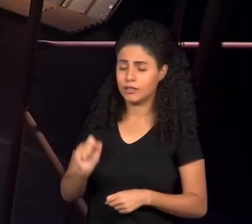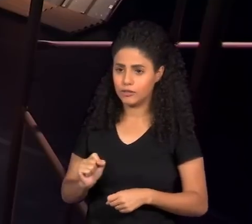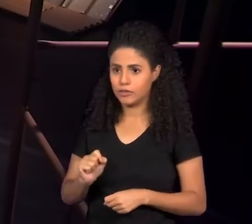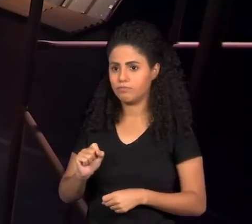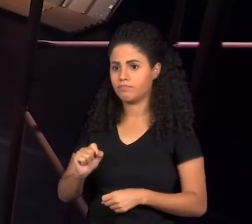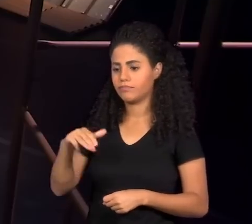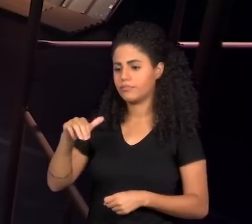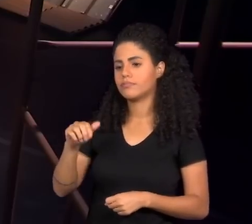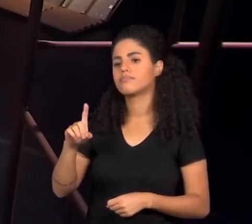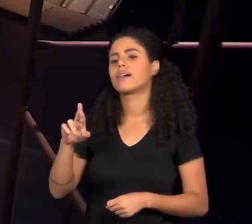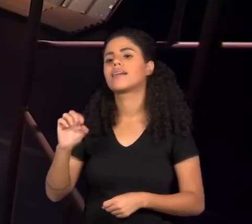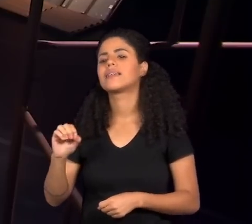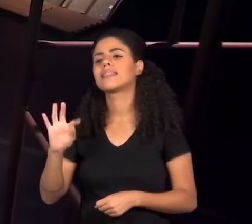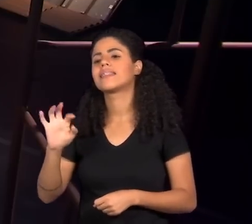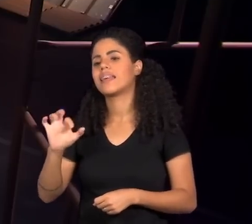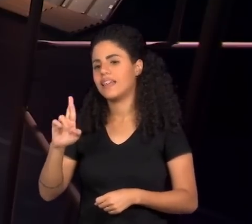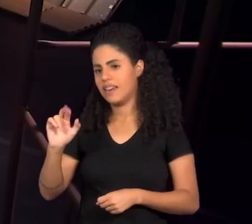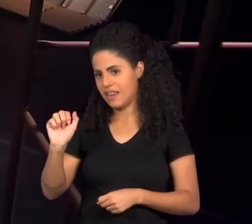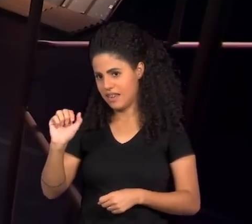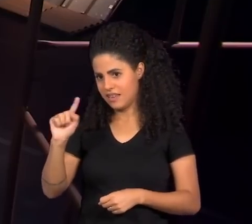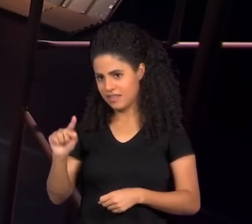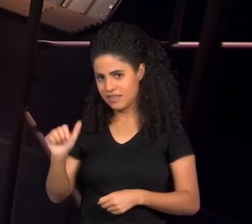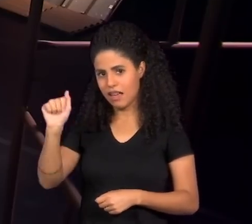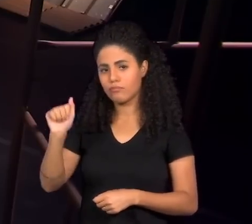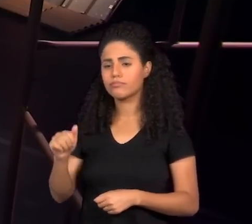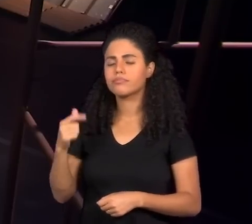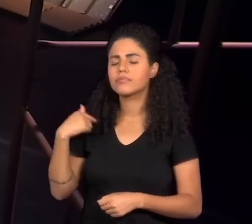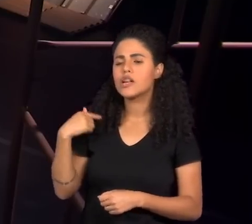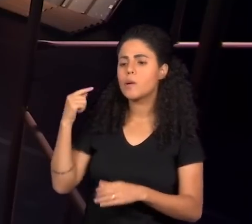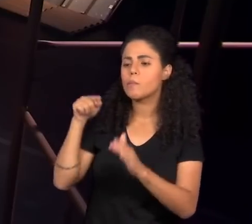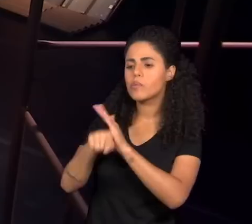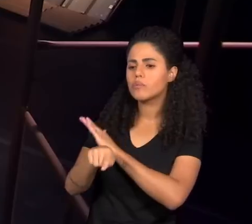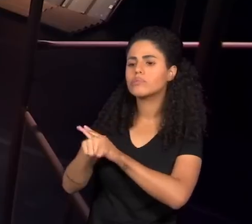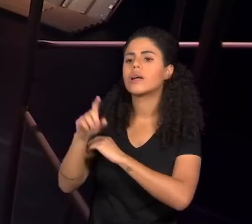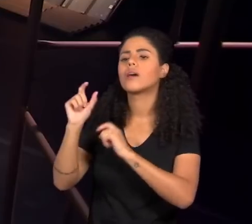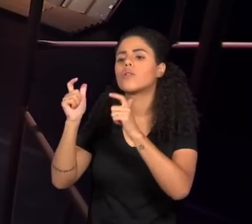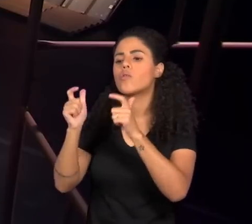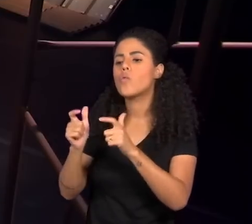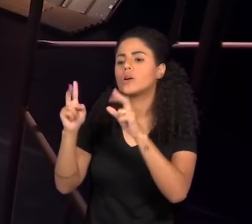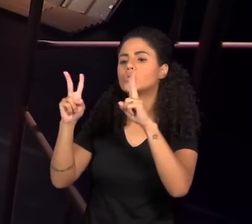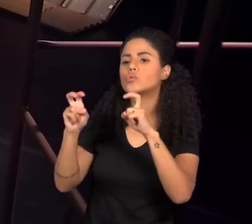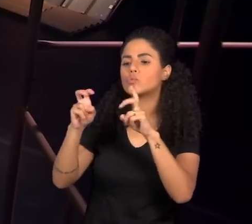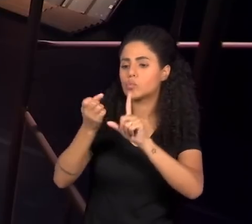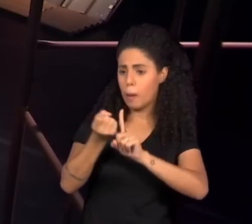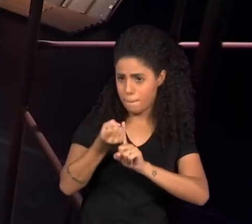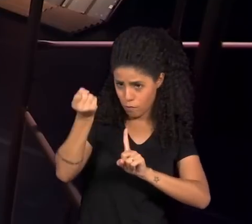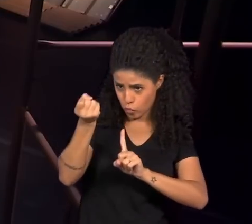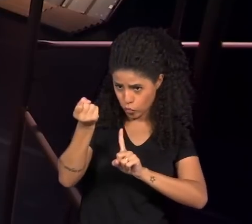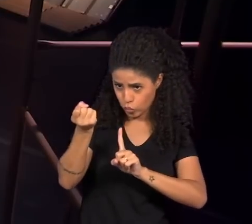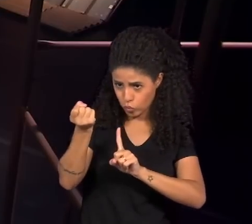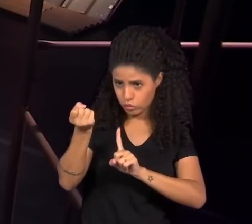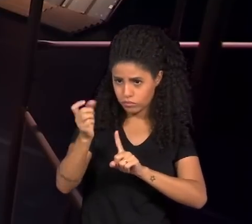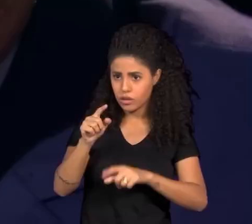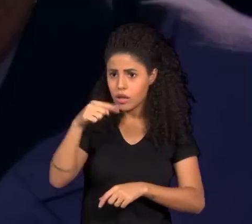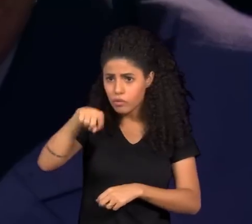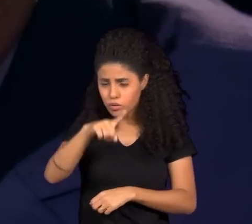Madre Teresa de Calcutá. Certa vez perguntaram sobre aborto. Ela disse assim: não